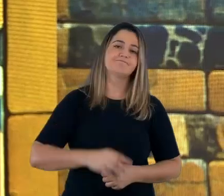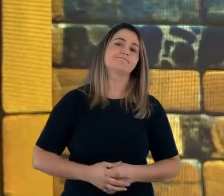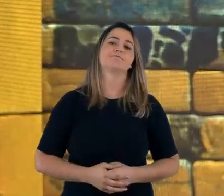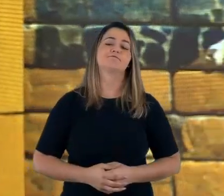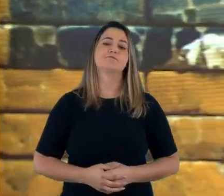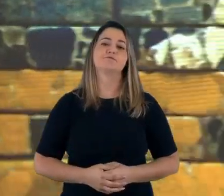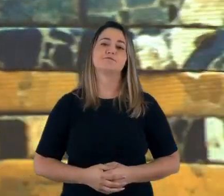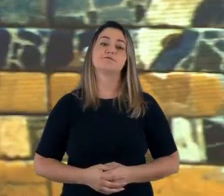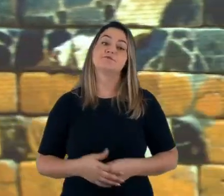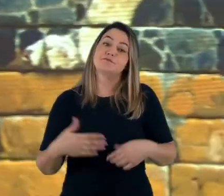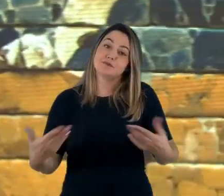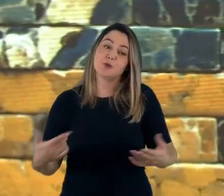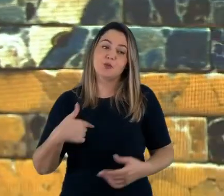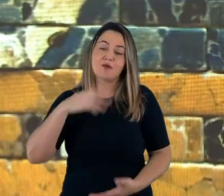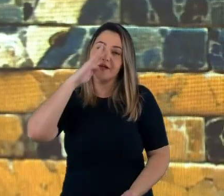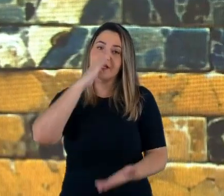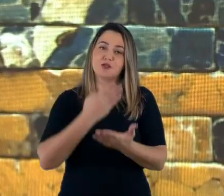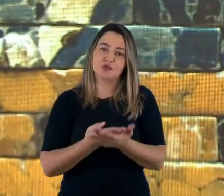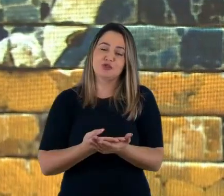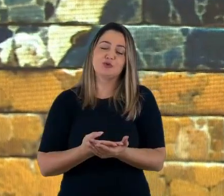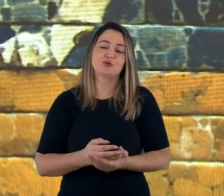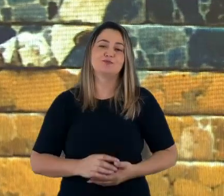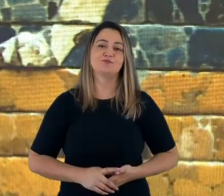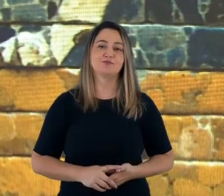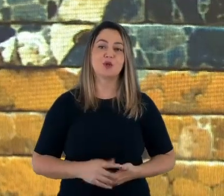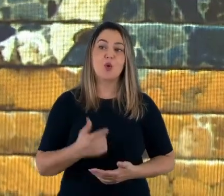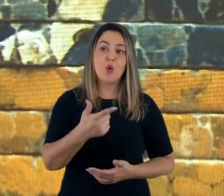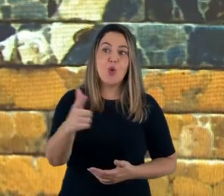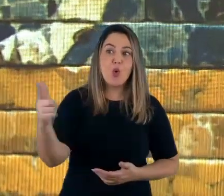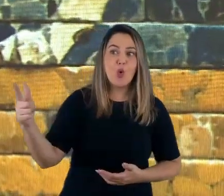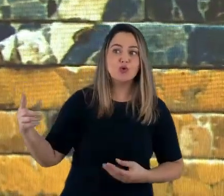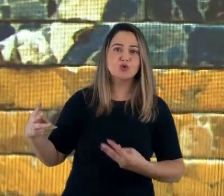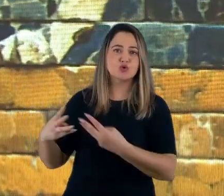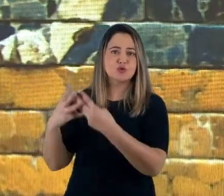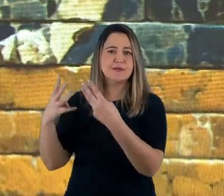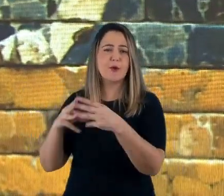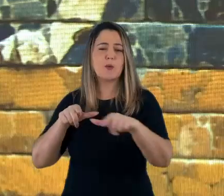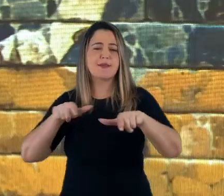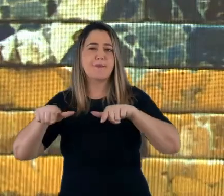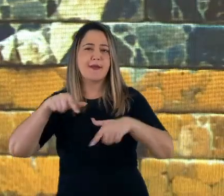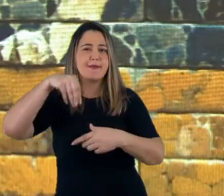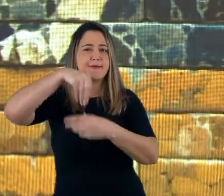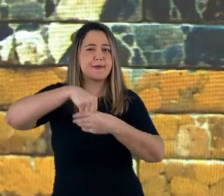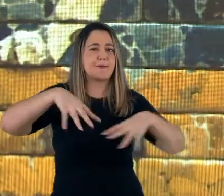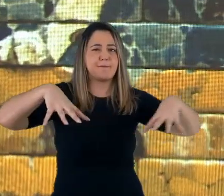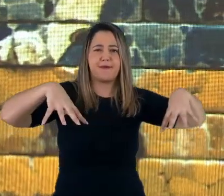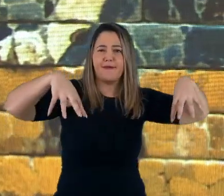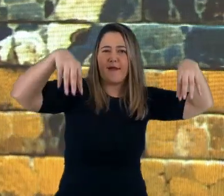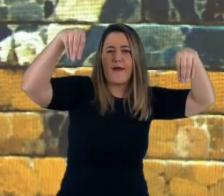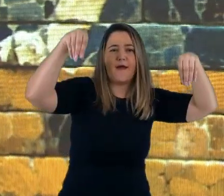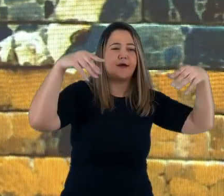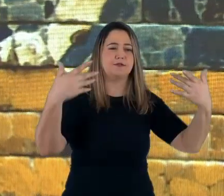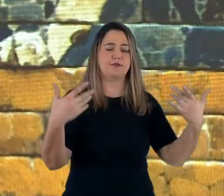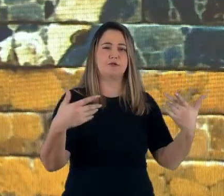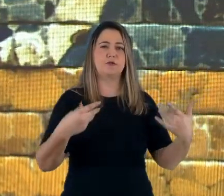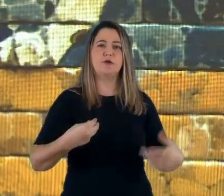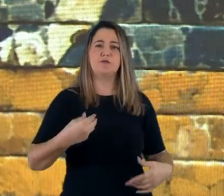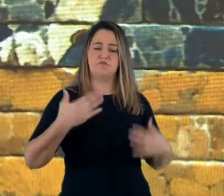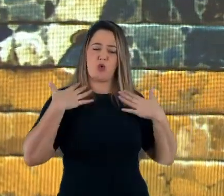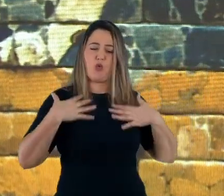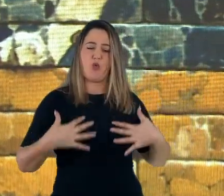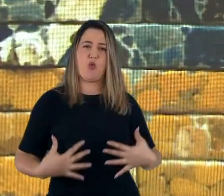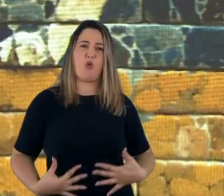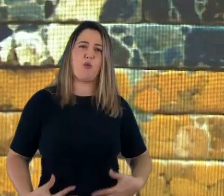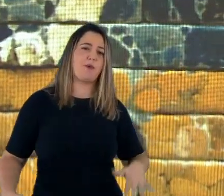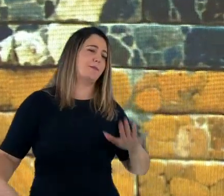posso supor muitos outros judeus trabalhando ali no palácio da Babilônia, seguindo com suas vestes para